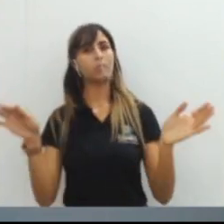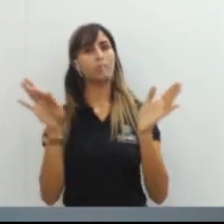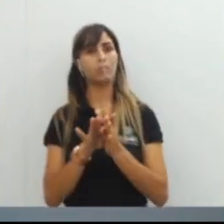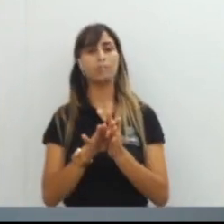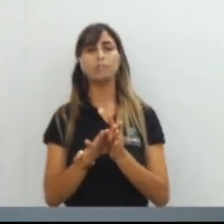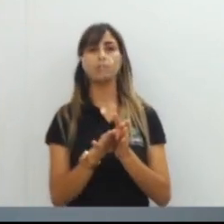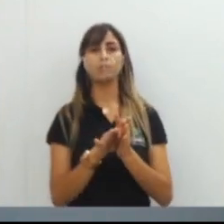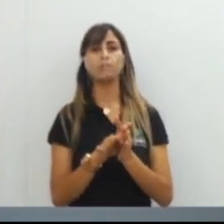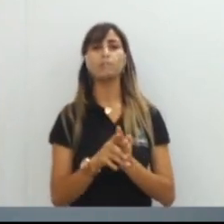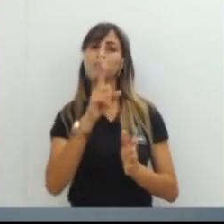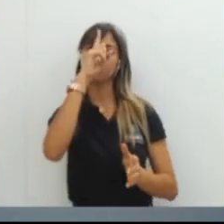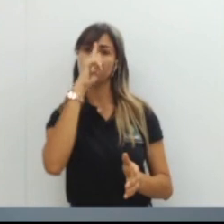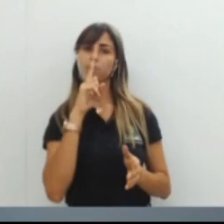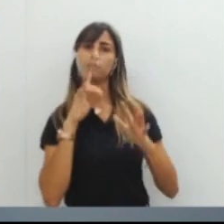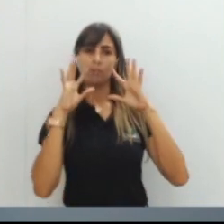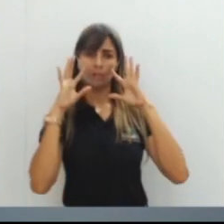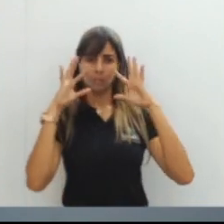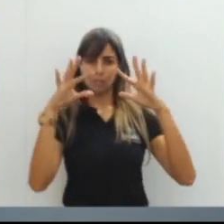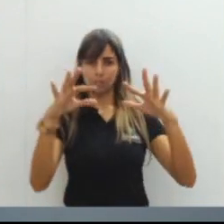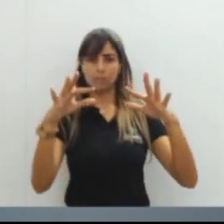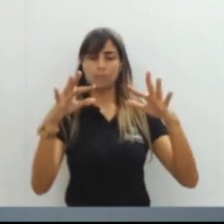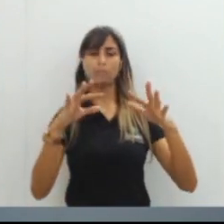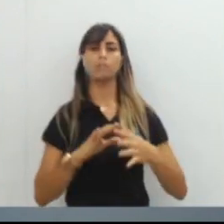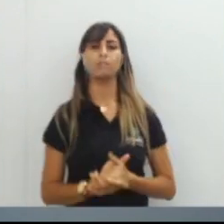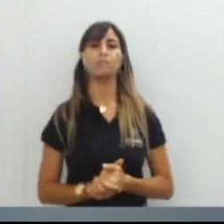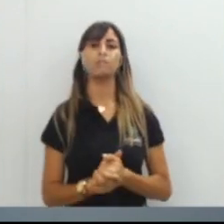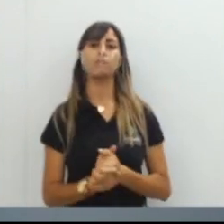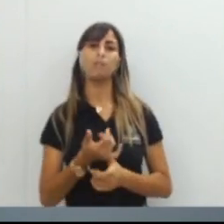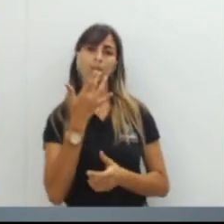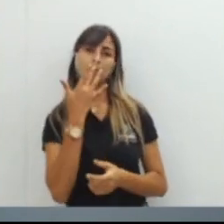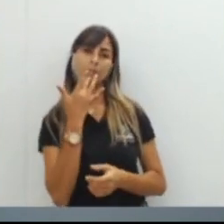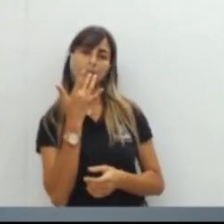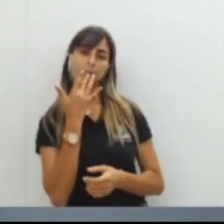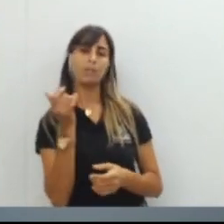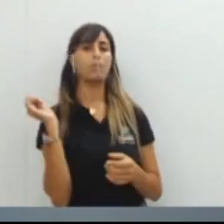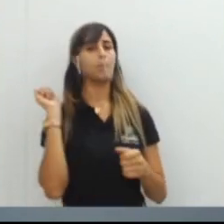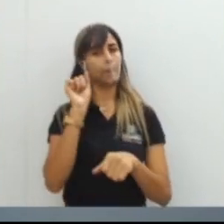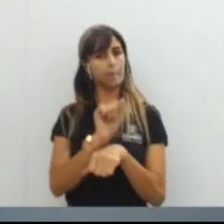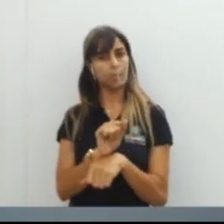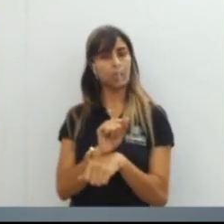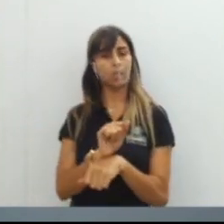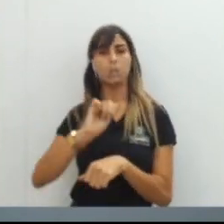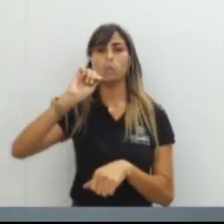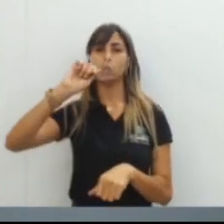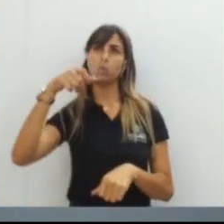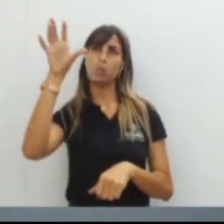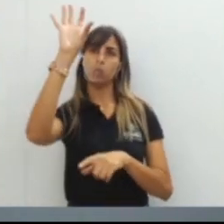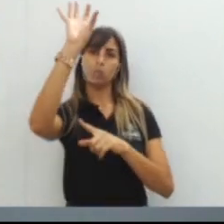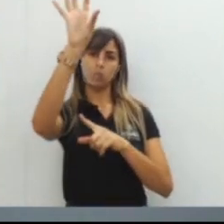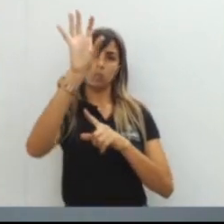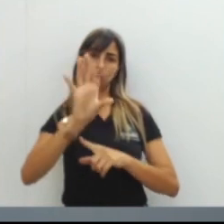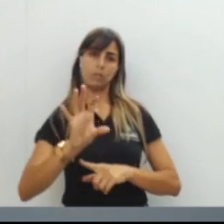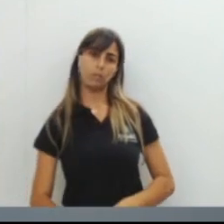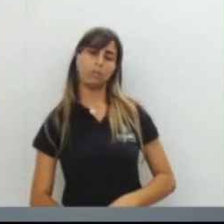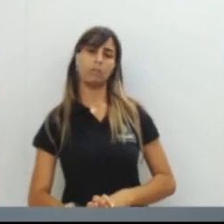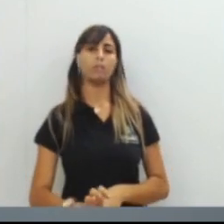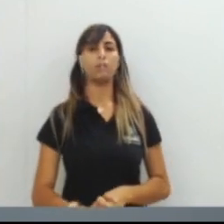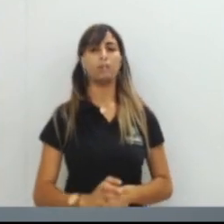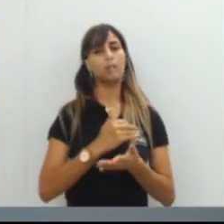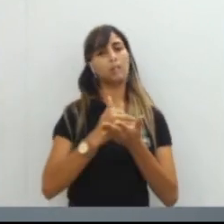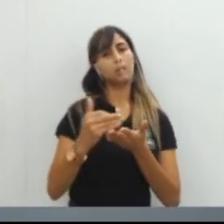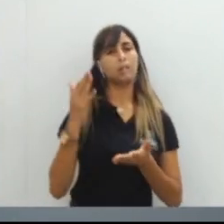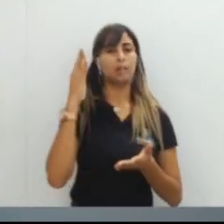atenção, alerta. E o sinal vermelho é pare. Então, vamos tentar, a partir dessas cores, entender